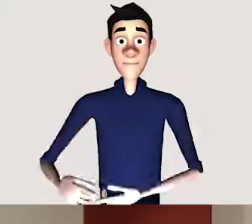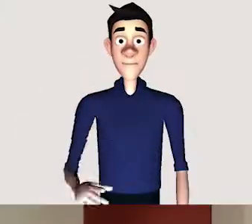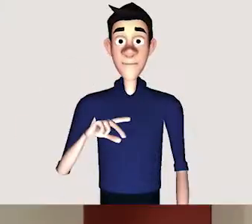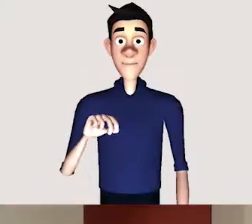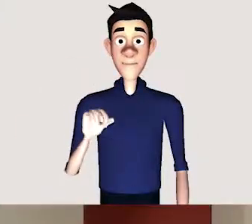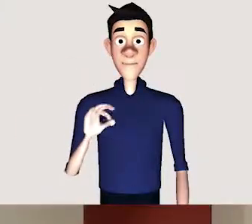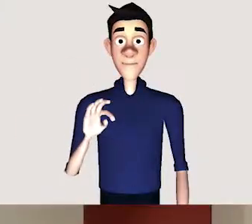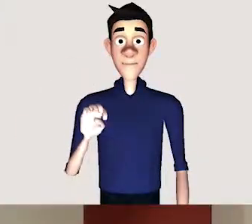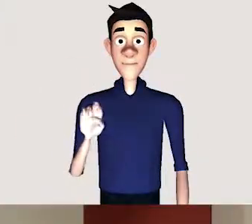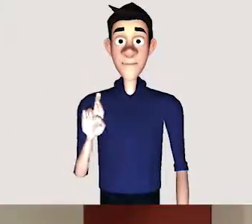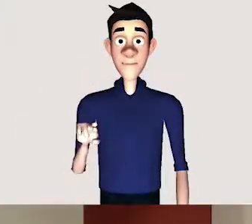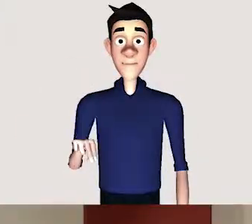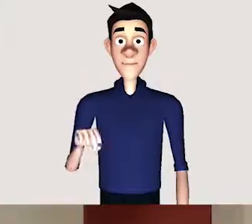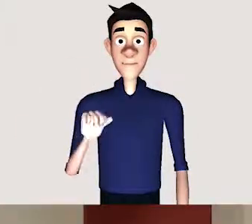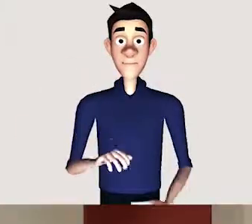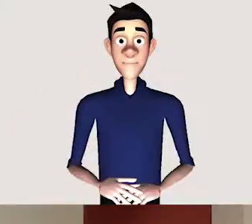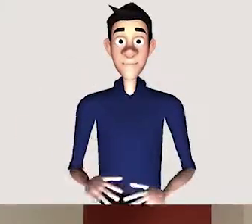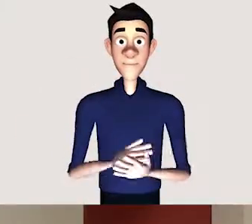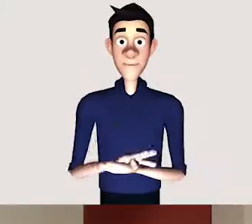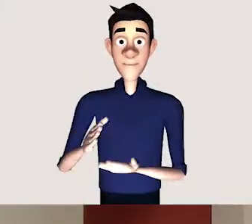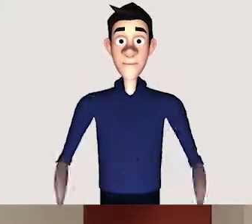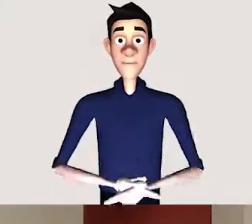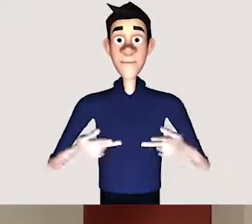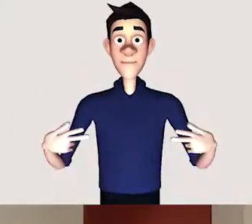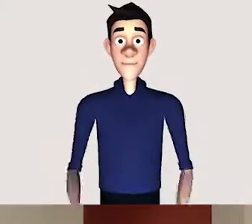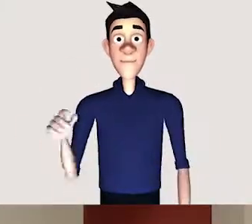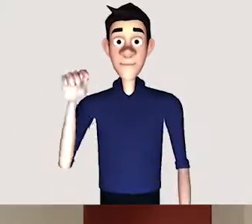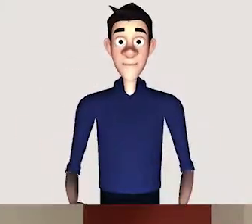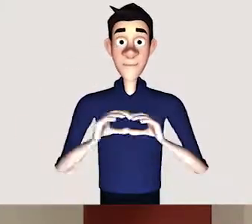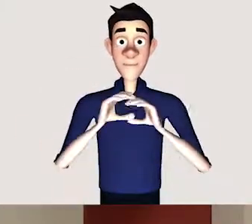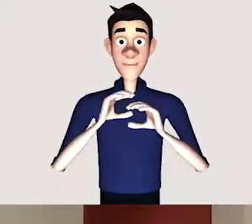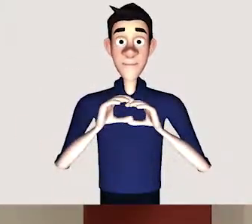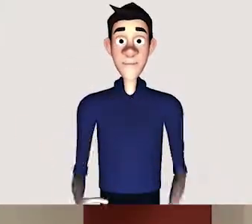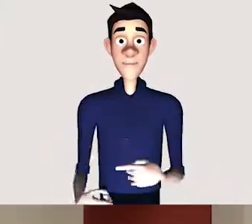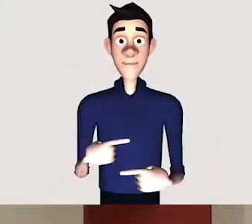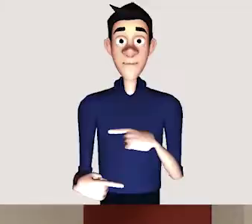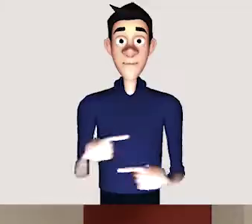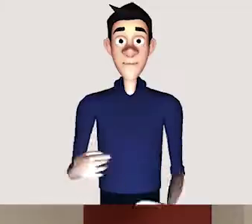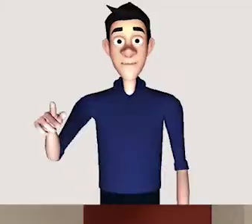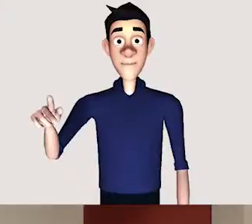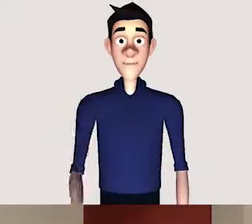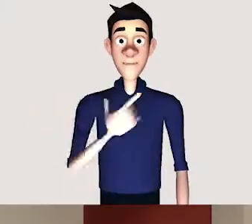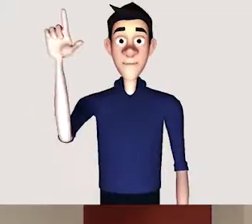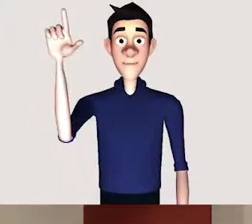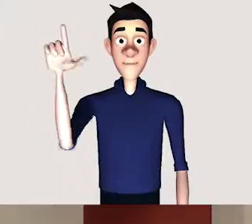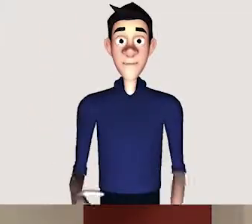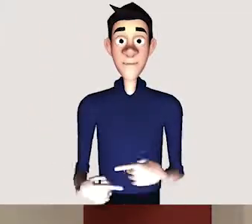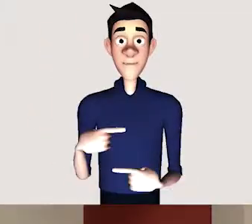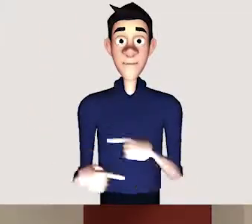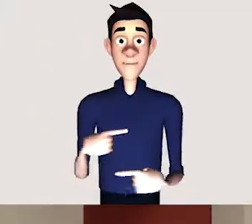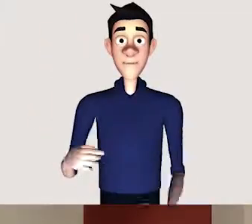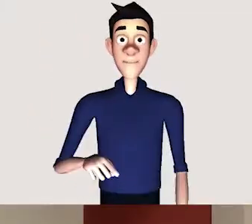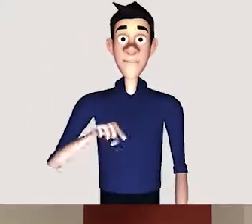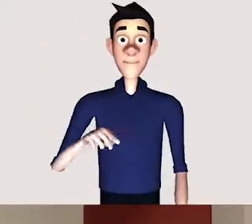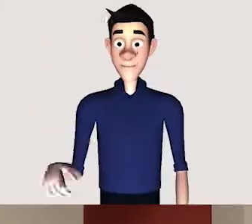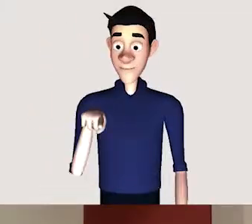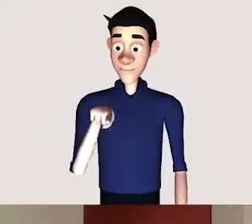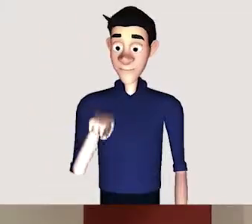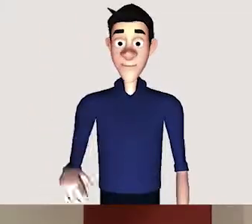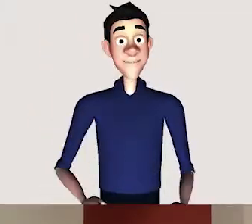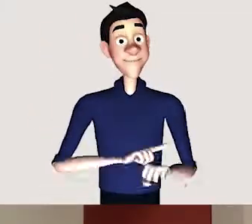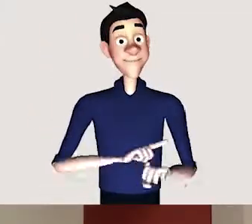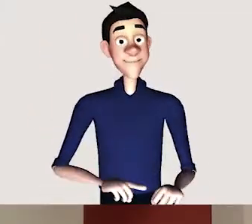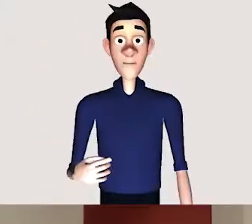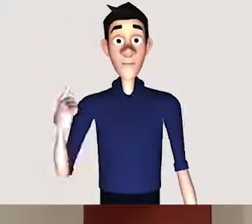uma herança paterna. Patri, pater, relacionado, portanto, com pátria, temos aí